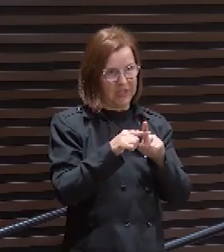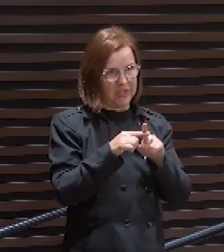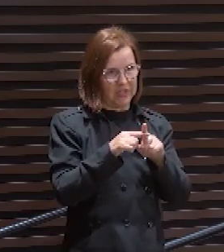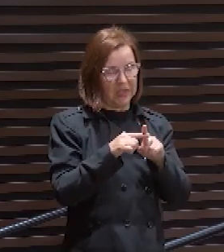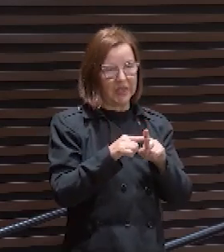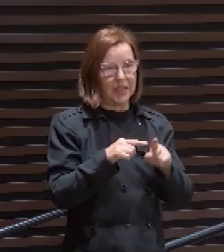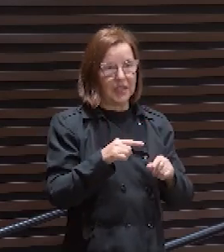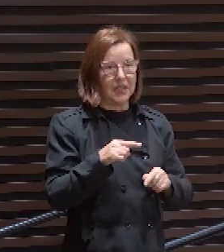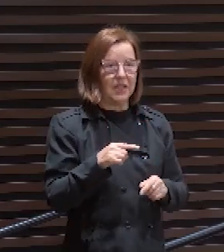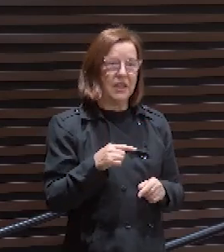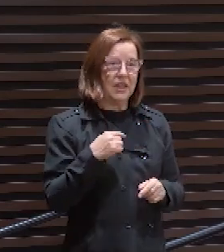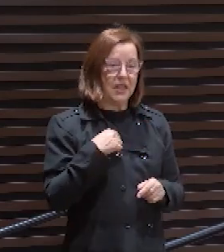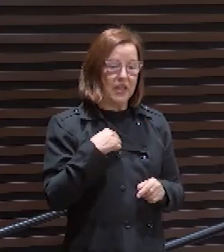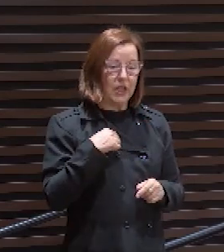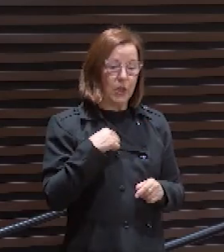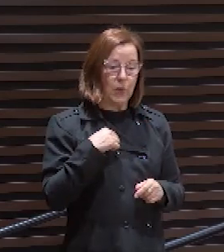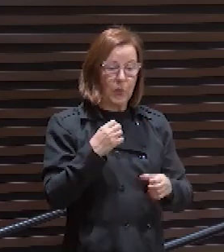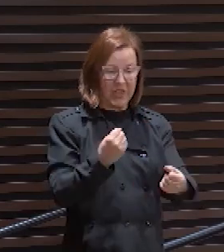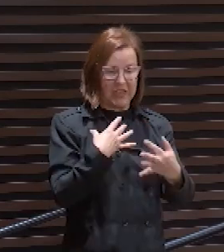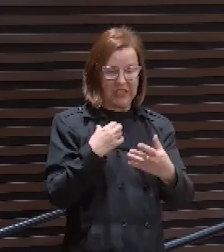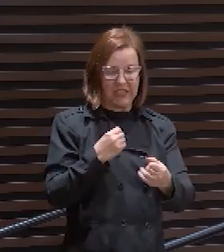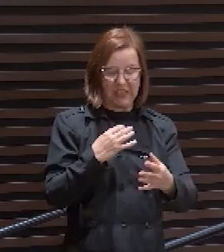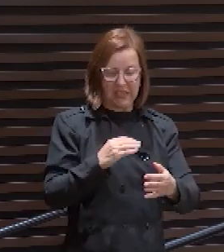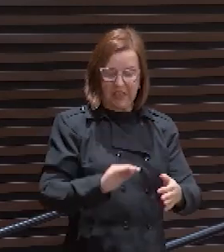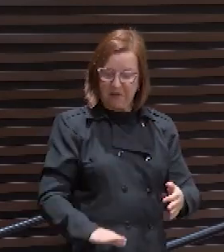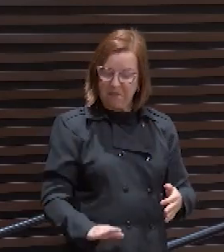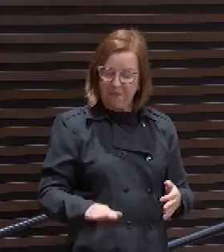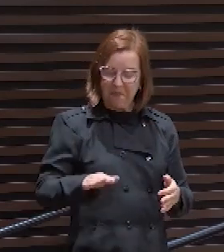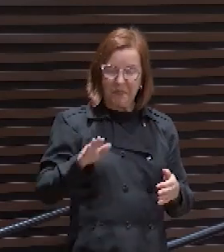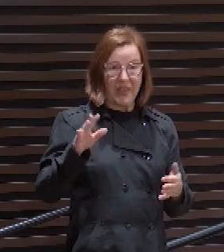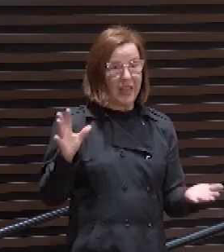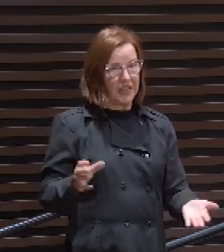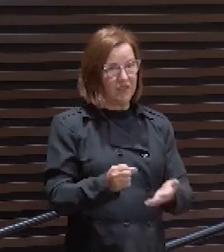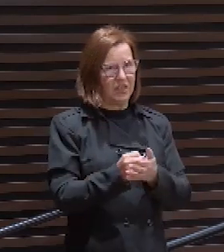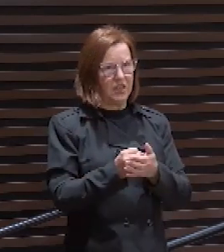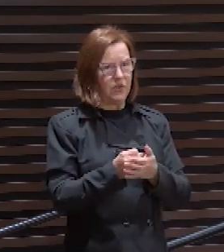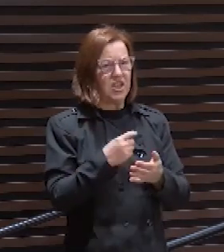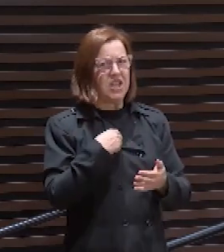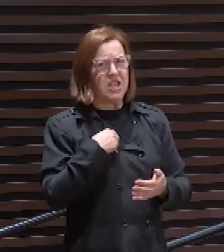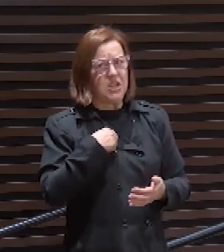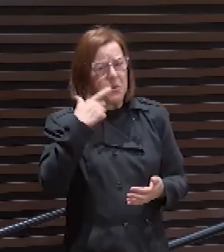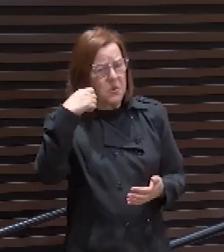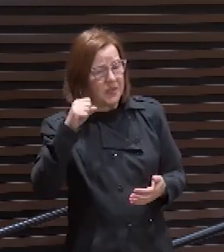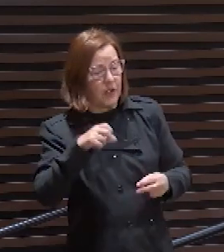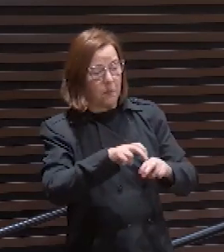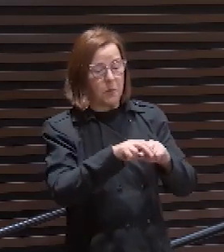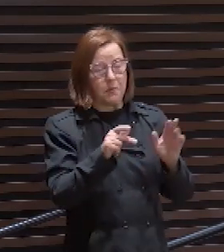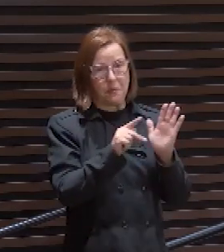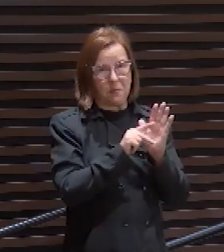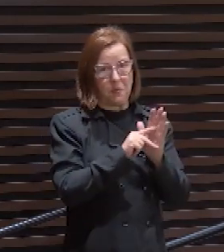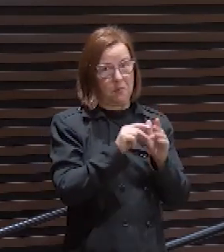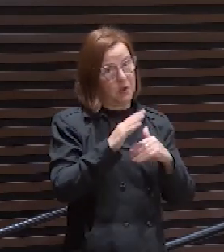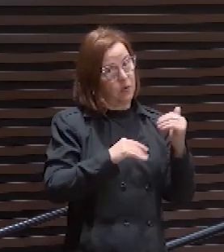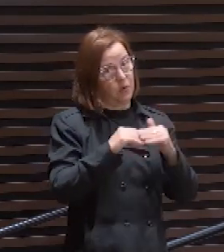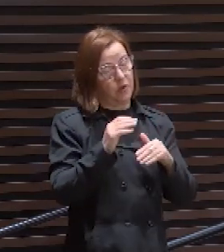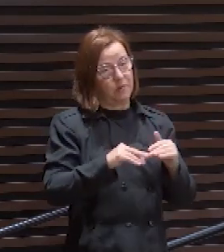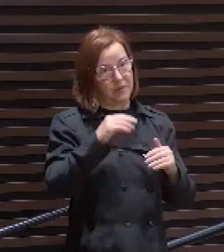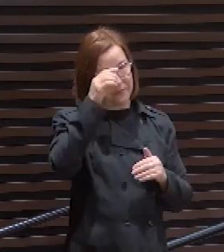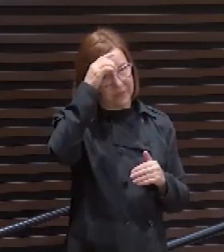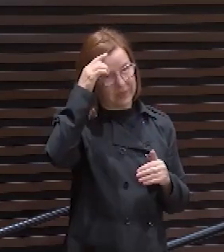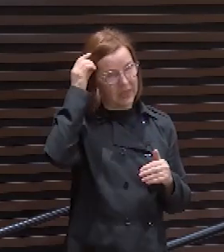eu aprendi a andar e a falar, de que a salvação era algo que eu conquistava pelas minhas obras. Não apenas isso, de que